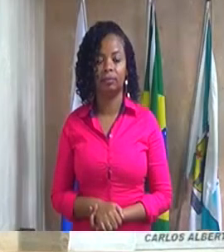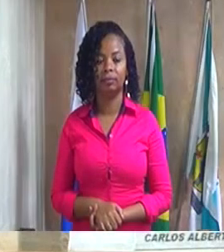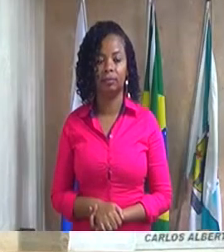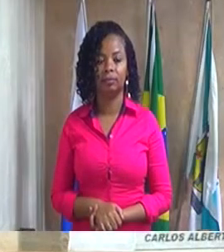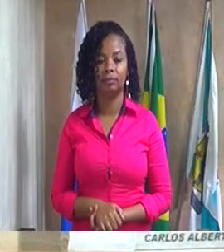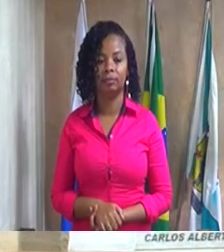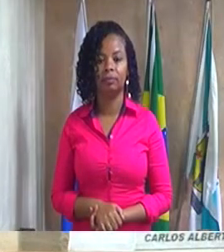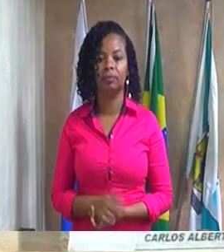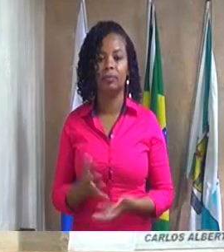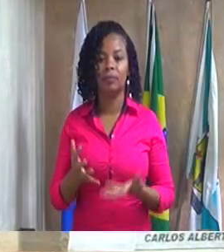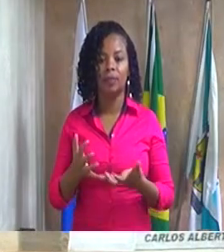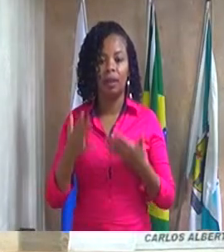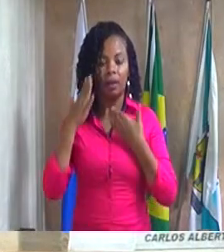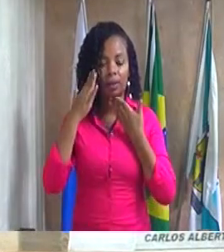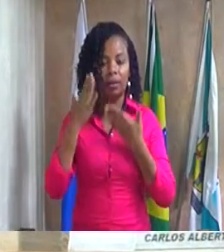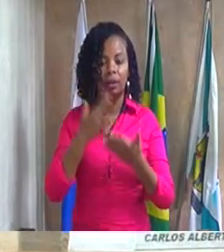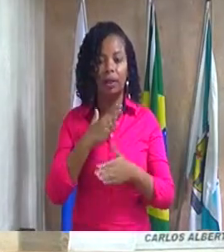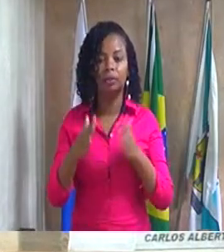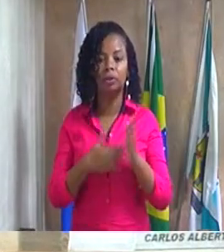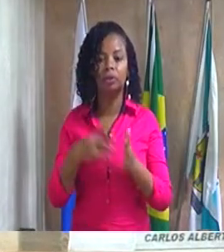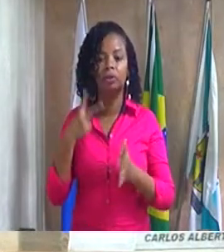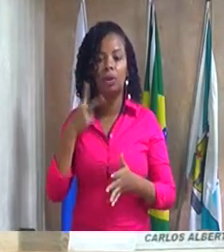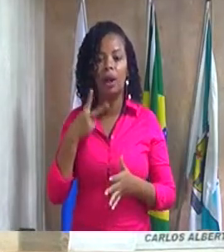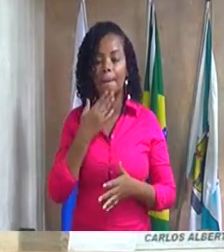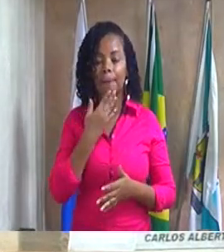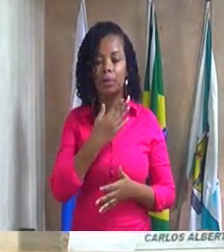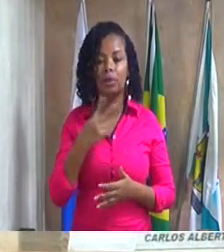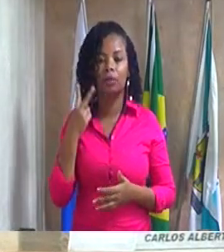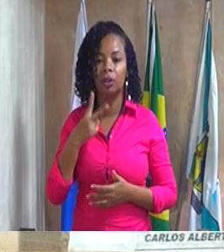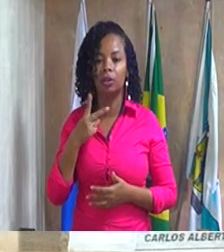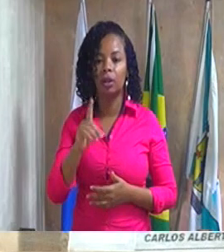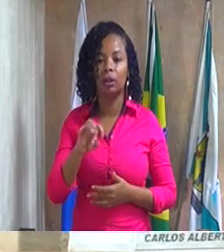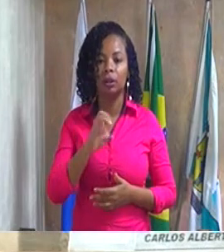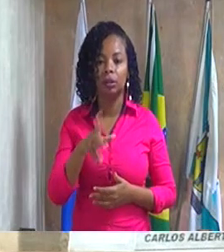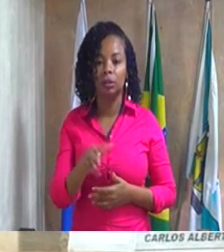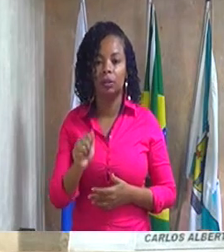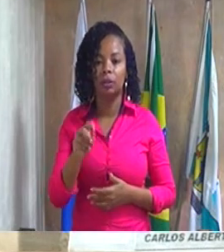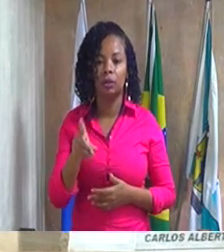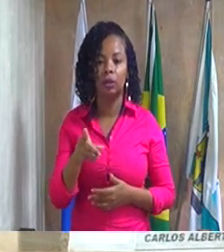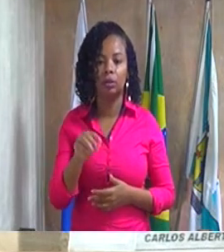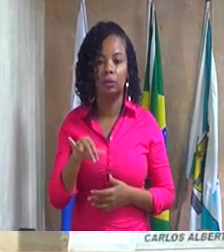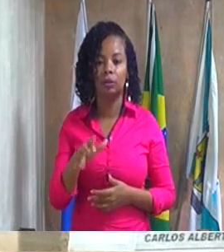Quero aqui agradecer a todos os vereadores e pedir à vereadora Delza de Oliveira